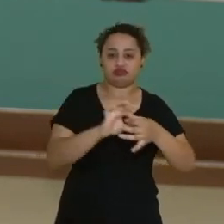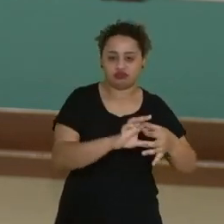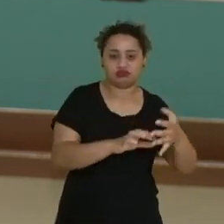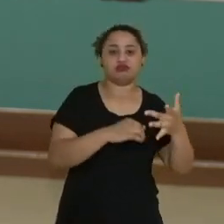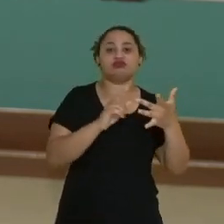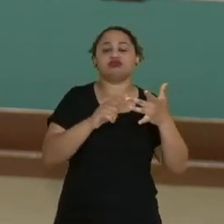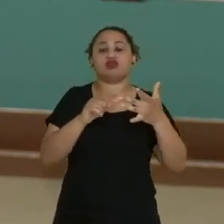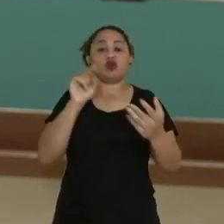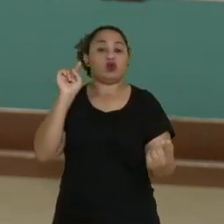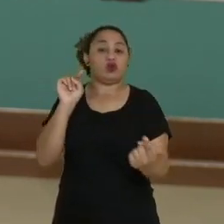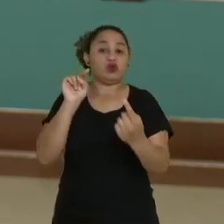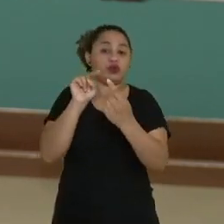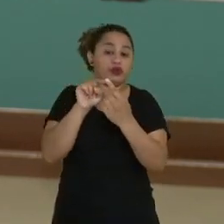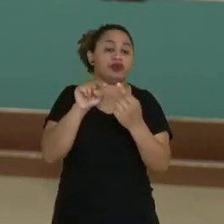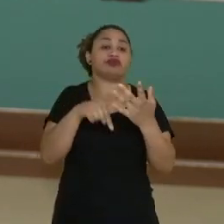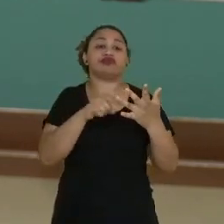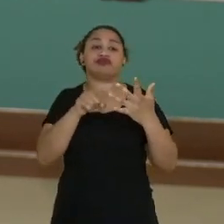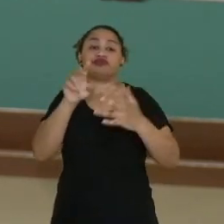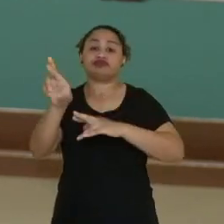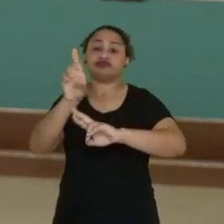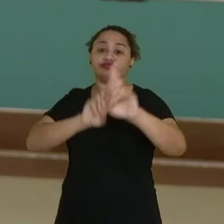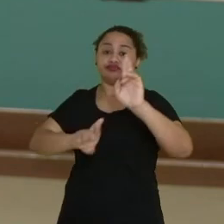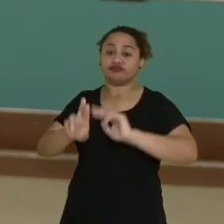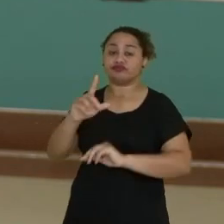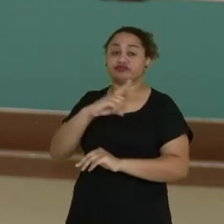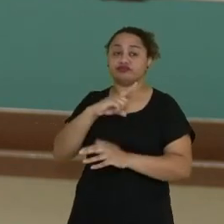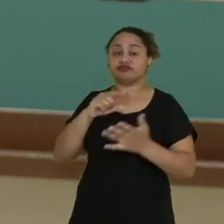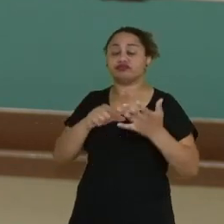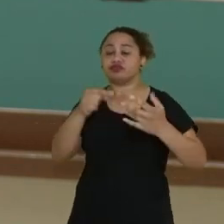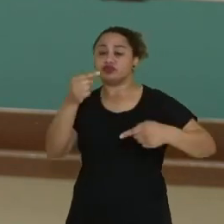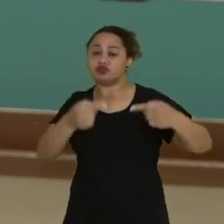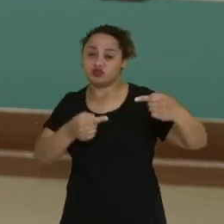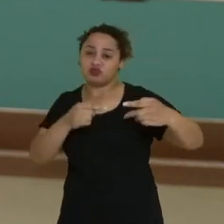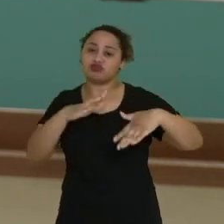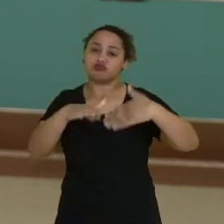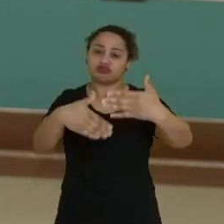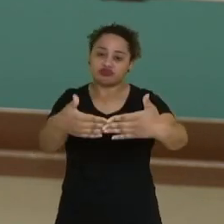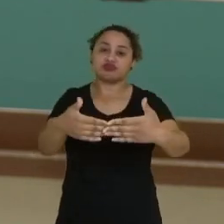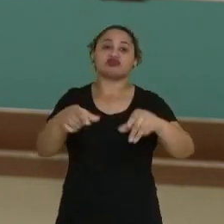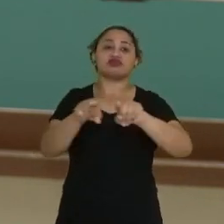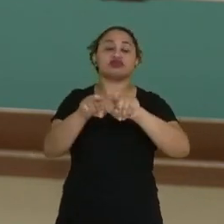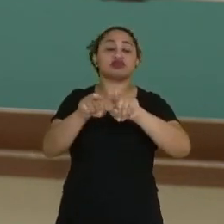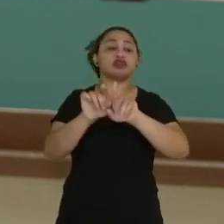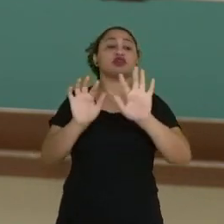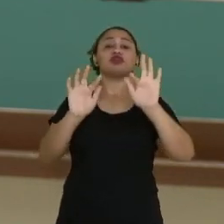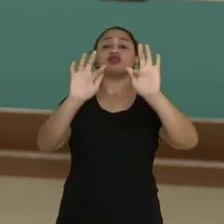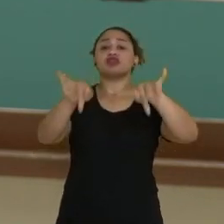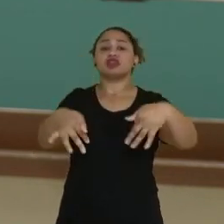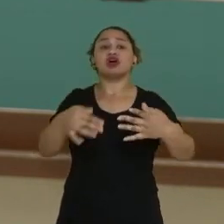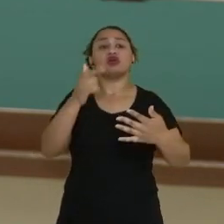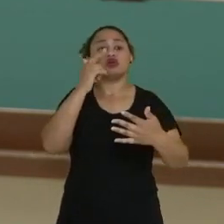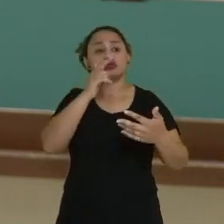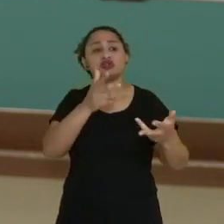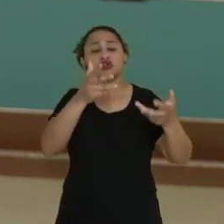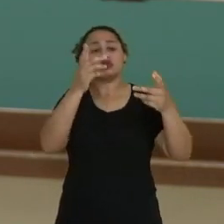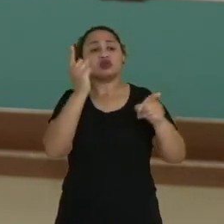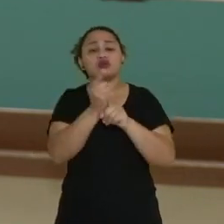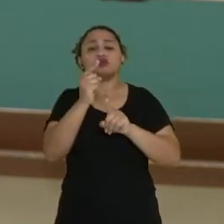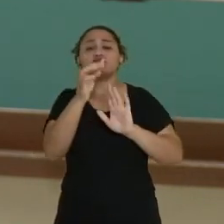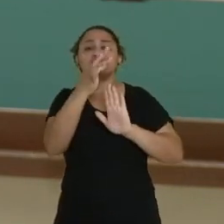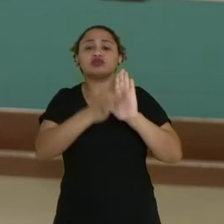contextualização, os objetivos, os resultados, a discussão e a consideração final. Eu vou localizar aqui no texto